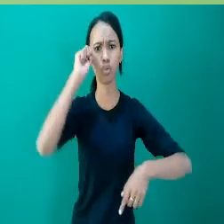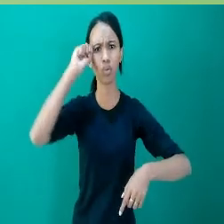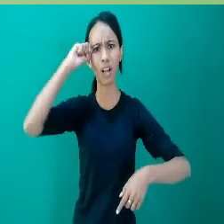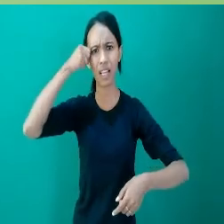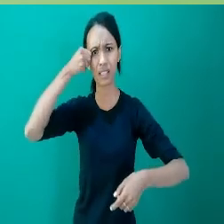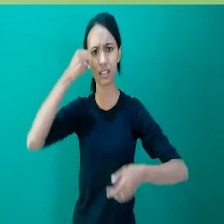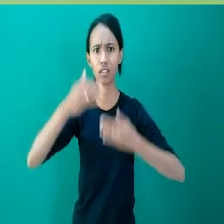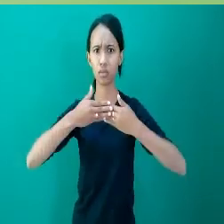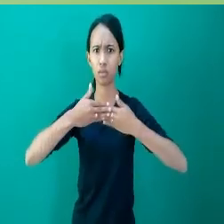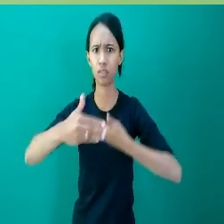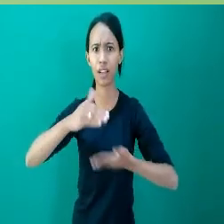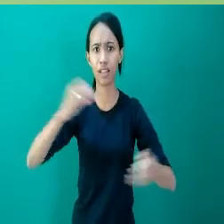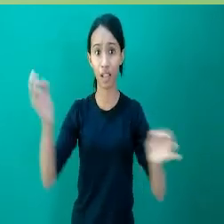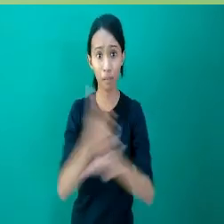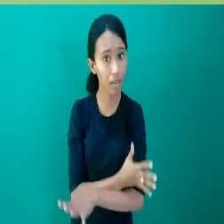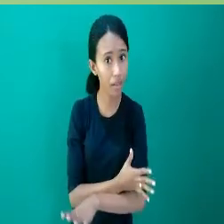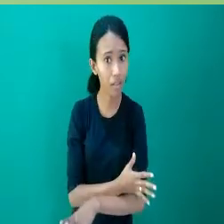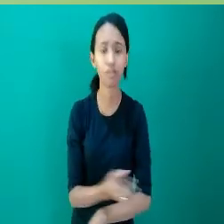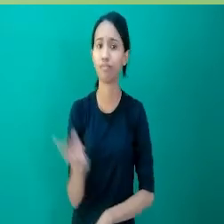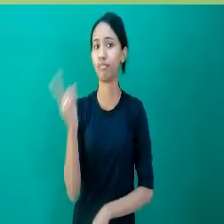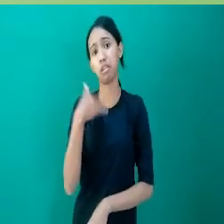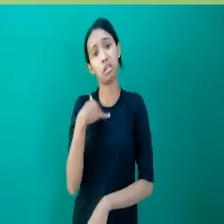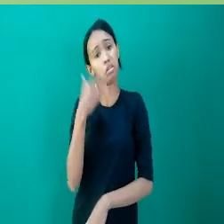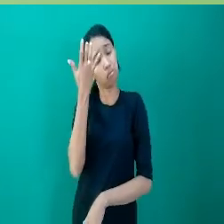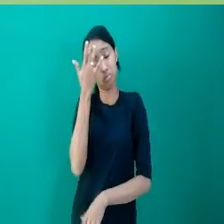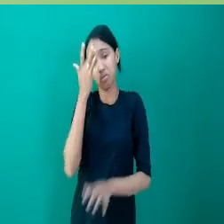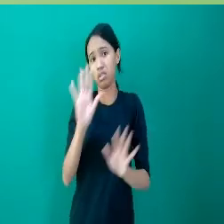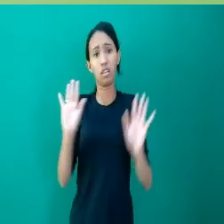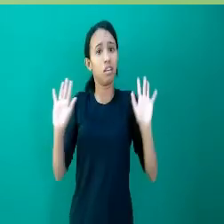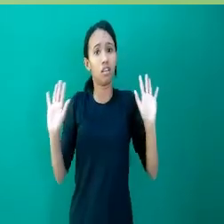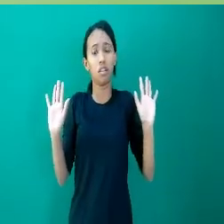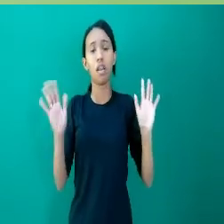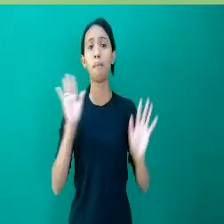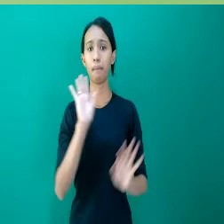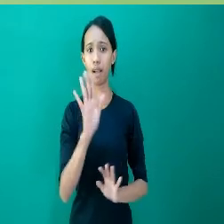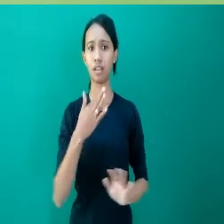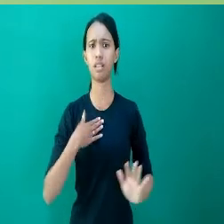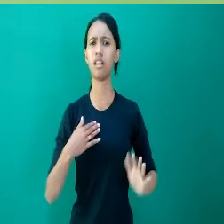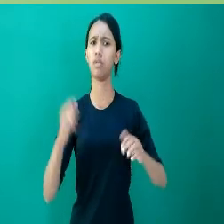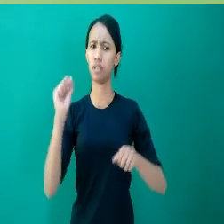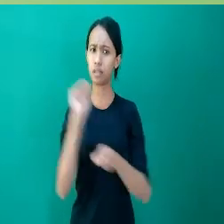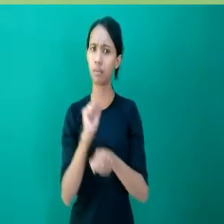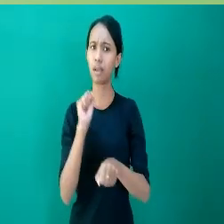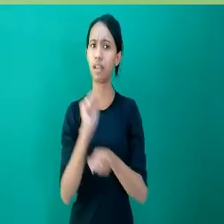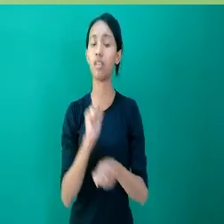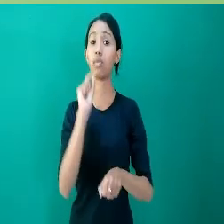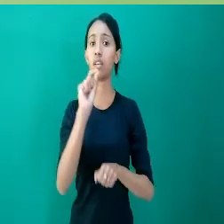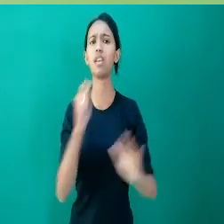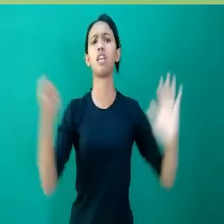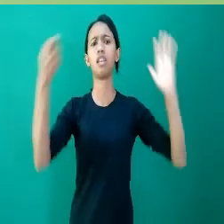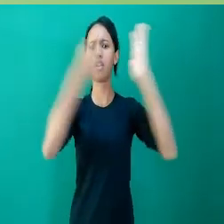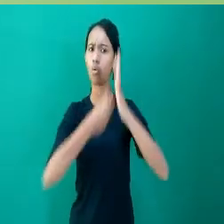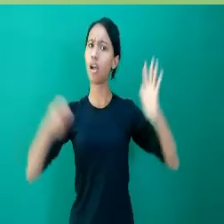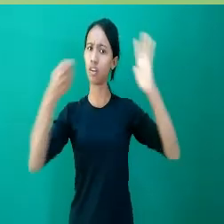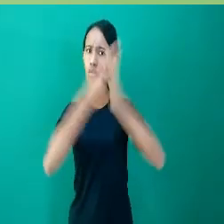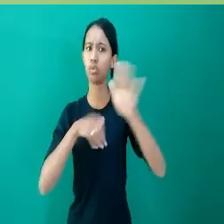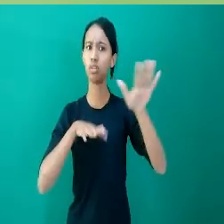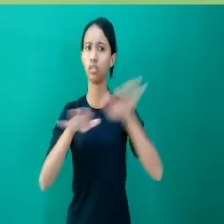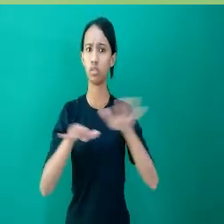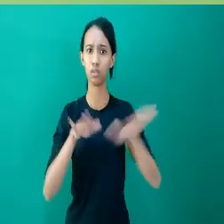sei. Eu espero que com a luta de Zumbi, com a luta do movimento negro, com a educação para as